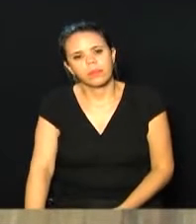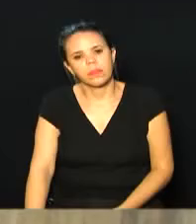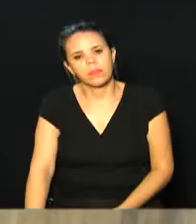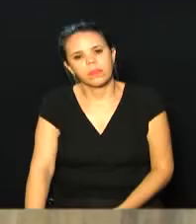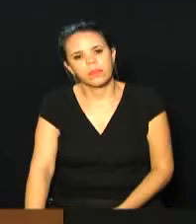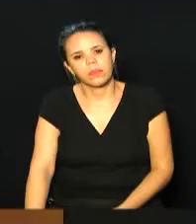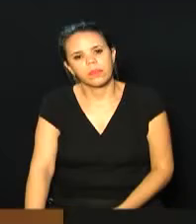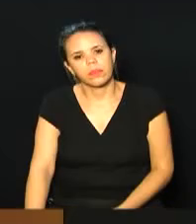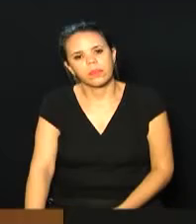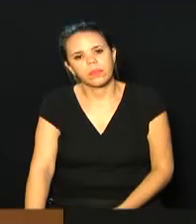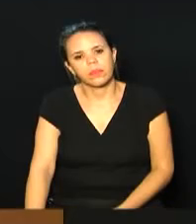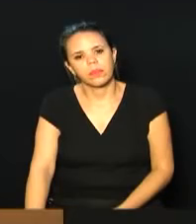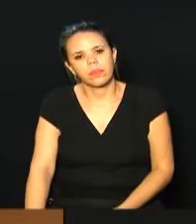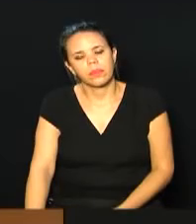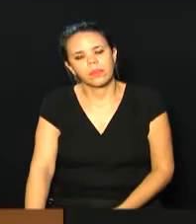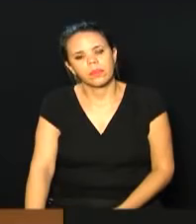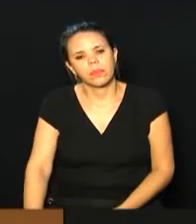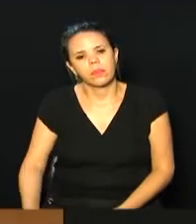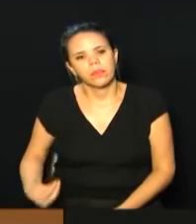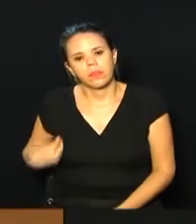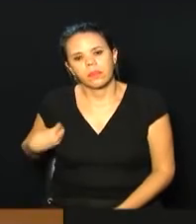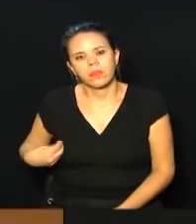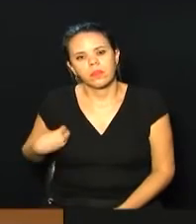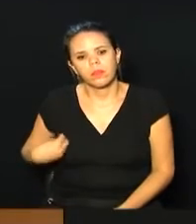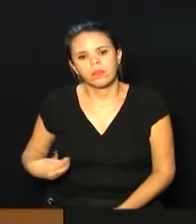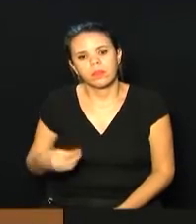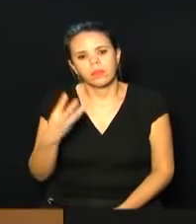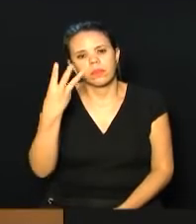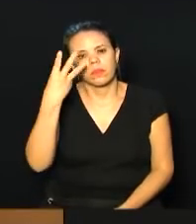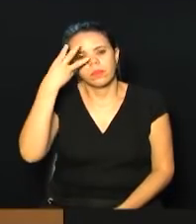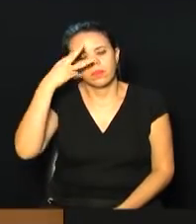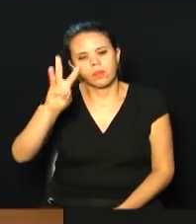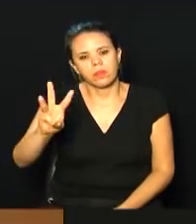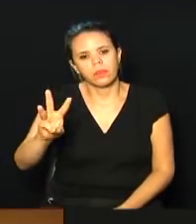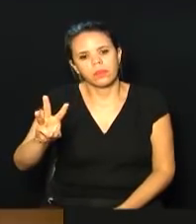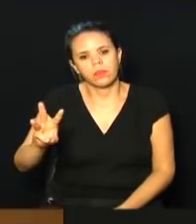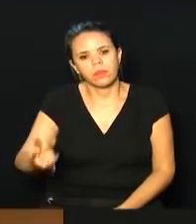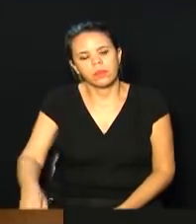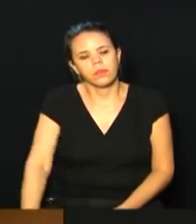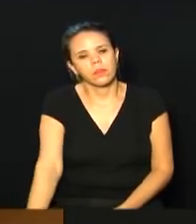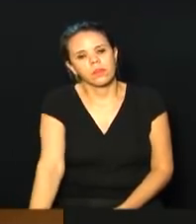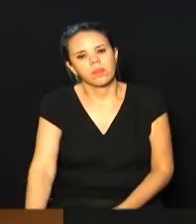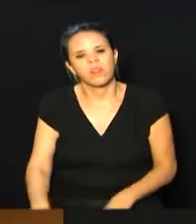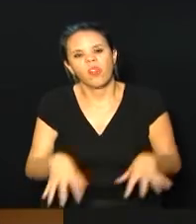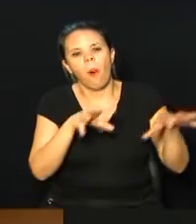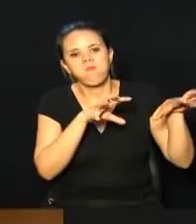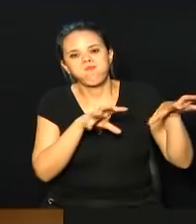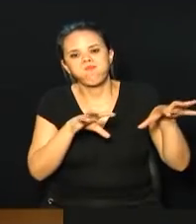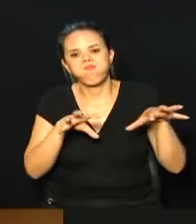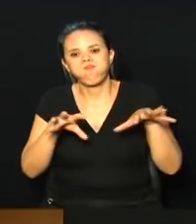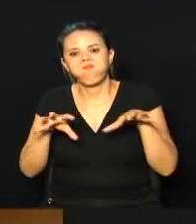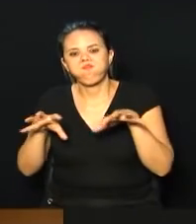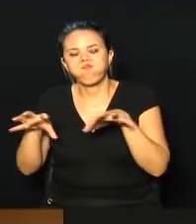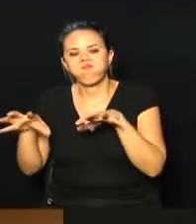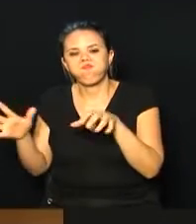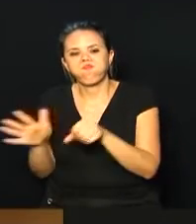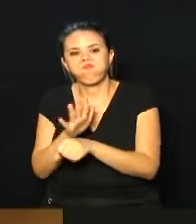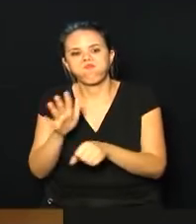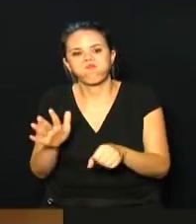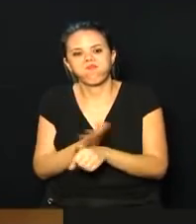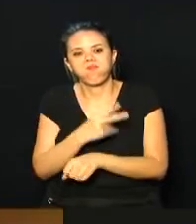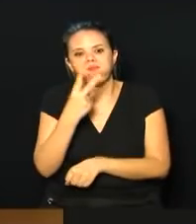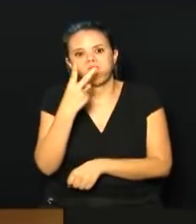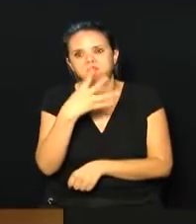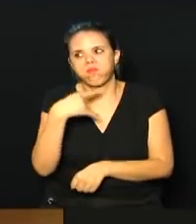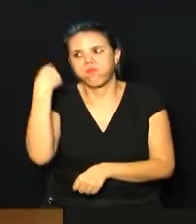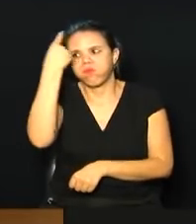Então, Mirna, nós estamos há 3 dias com chuvas intensas